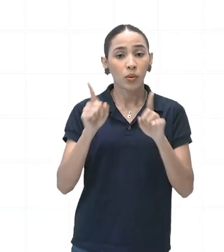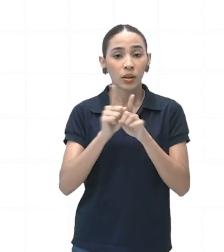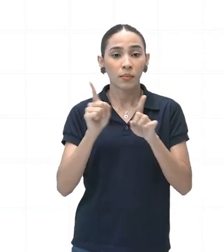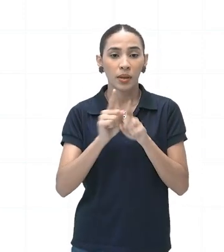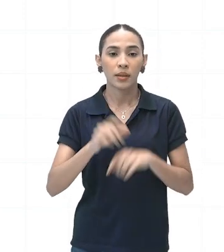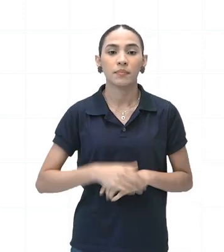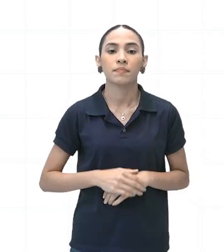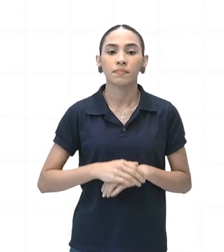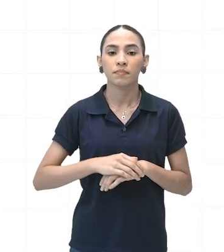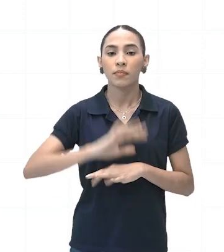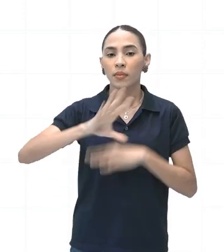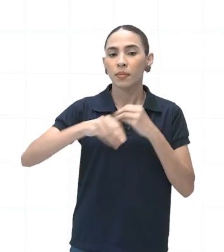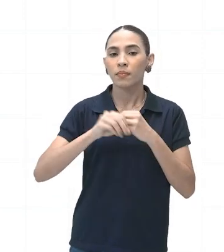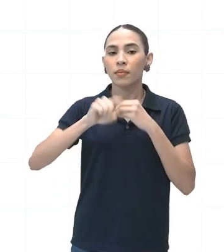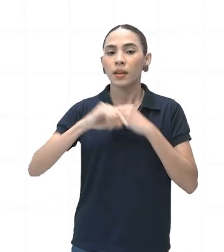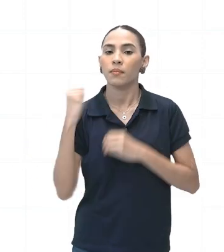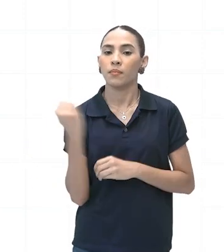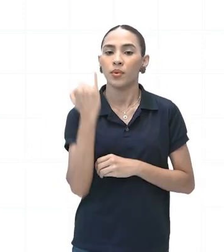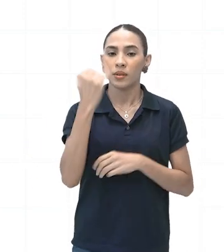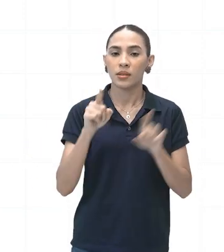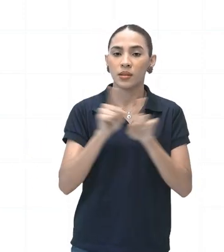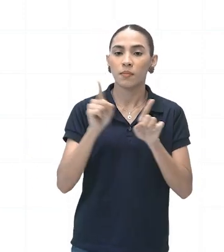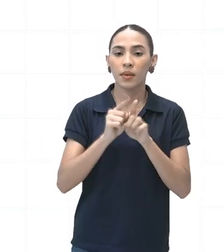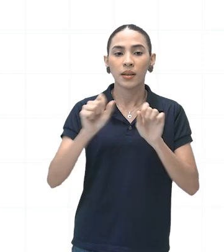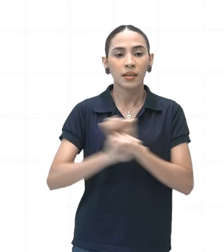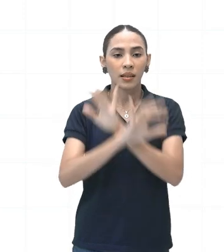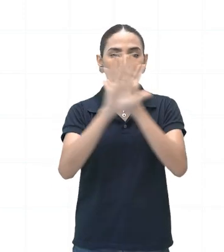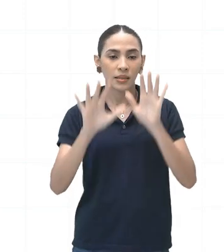assessora, acrescentando a necessidade de